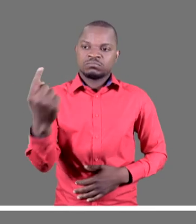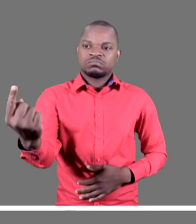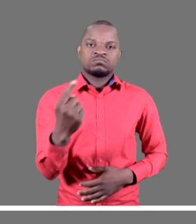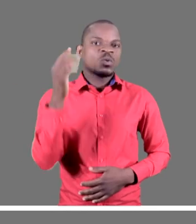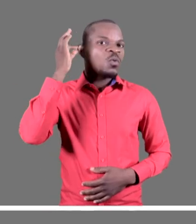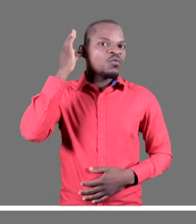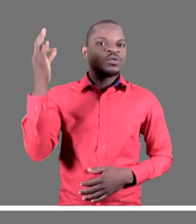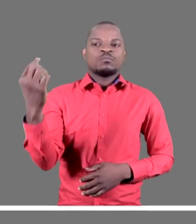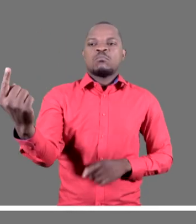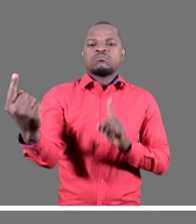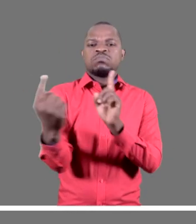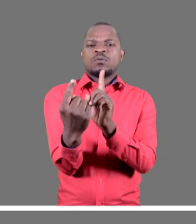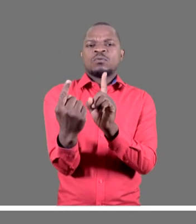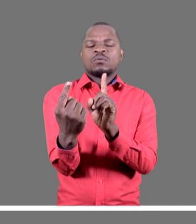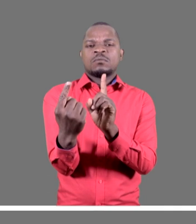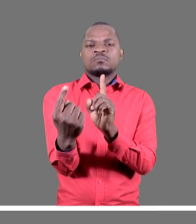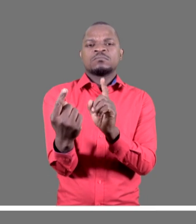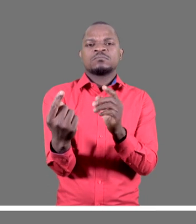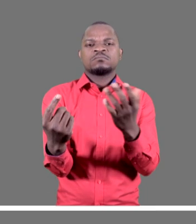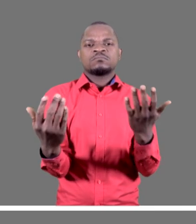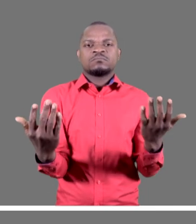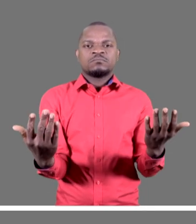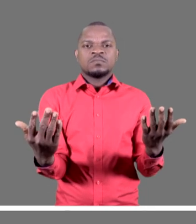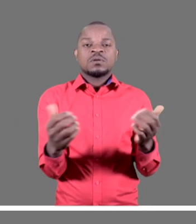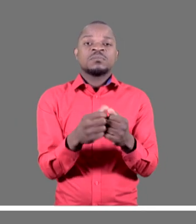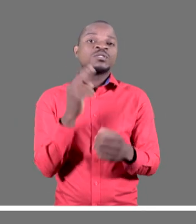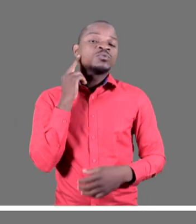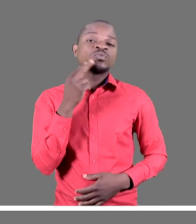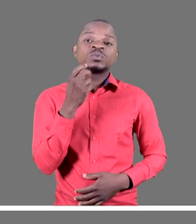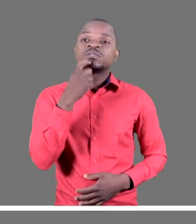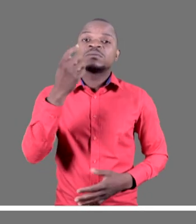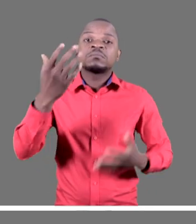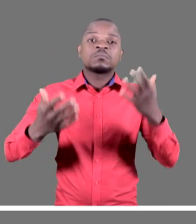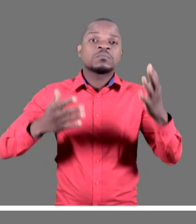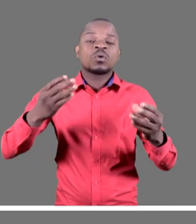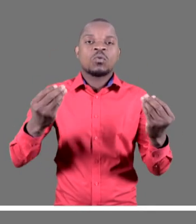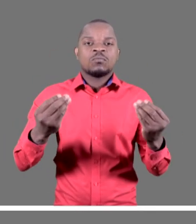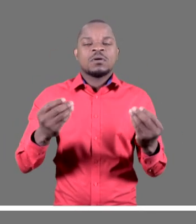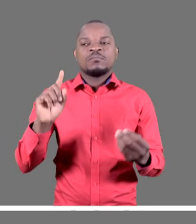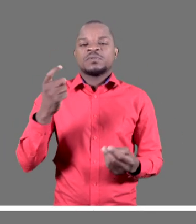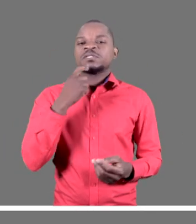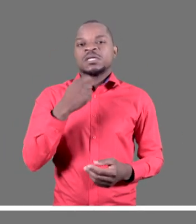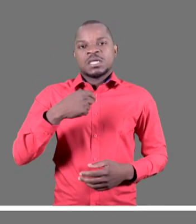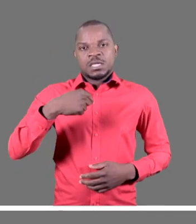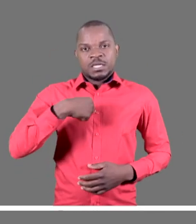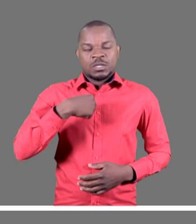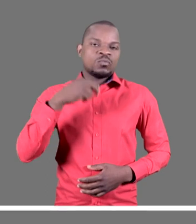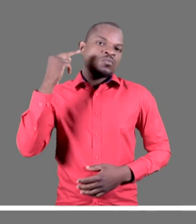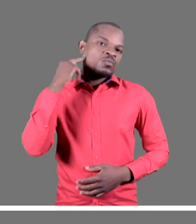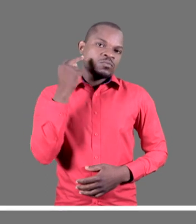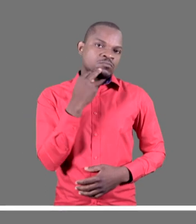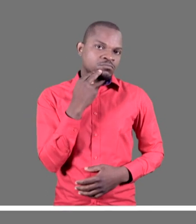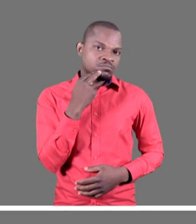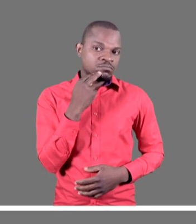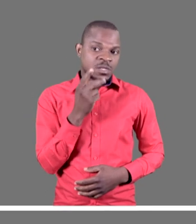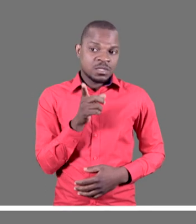quem lhe atende é um ouvinte. Primeiro ponto, o que o surdo tem que dizer? Que ele é surdo. Para que a pessoa que